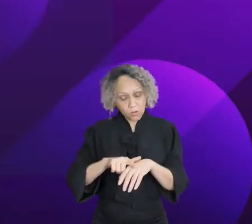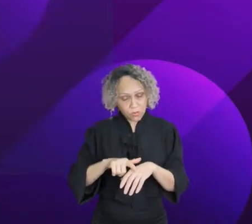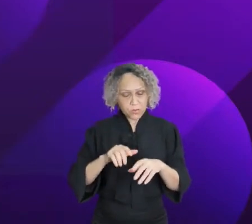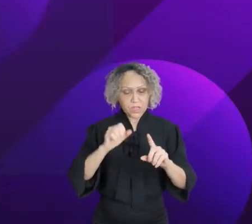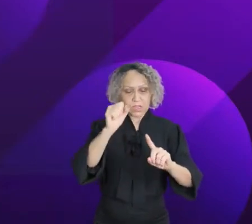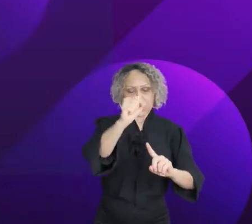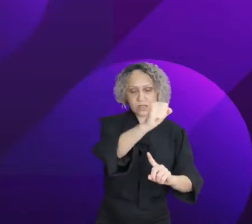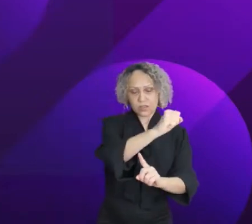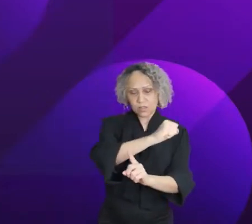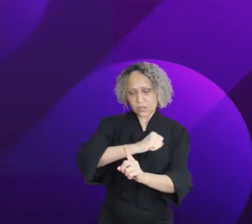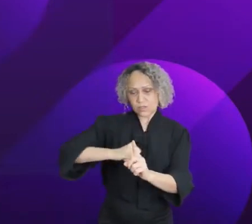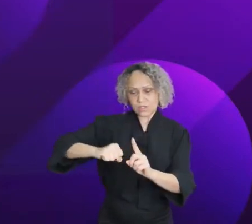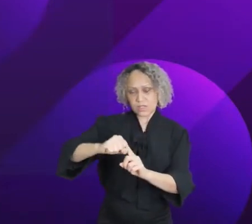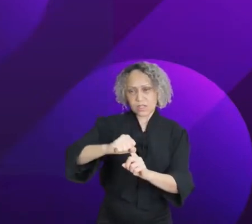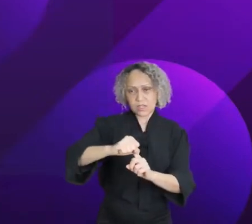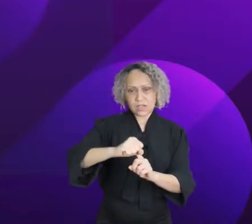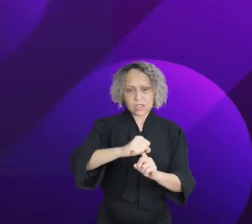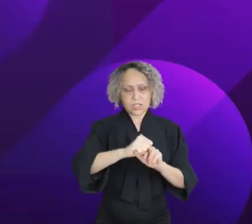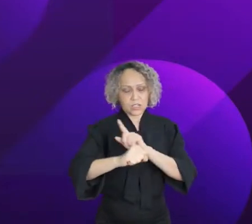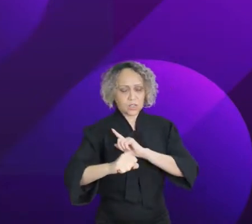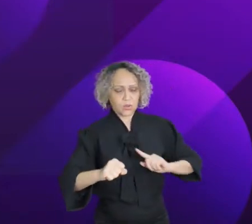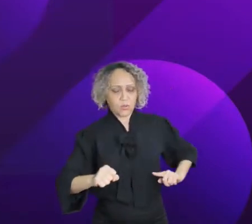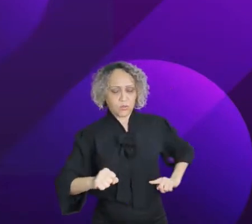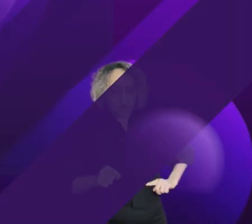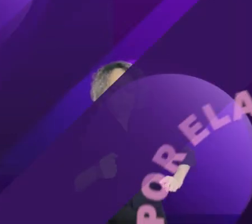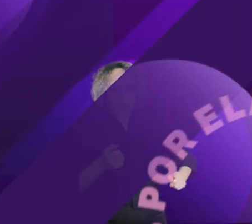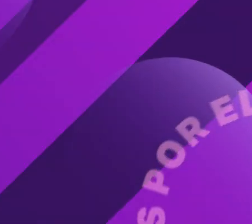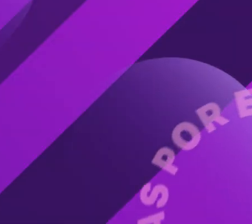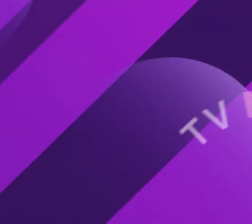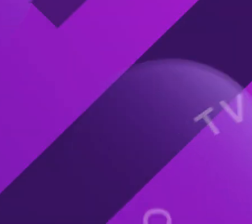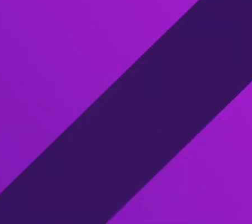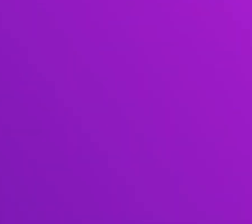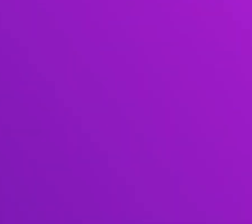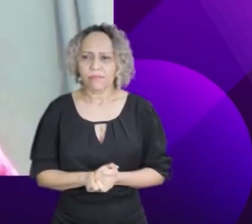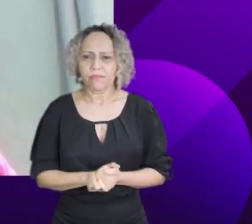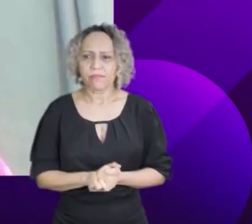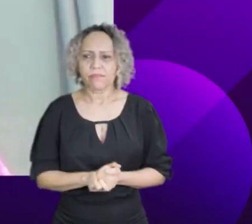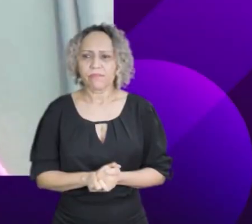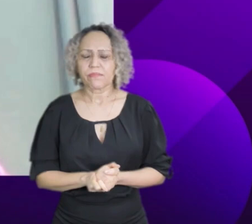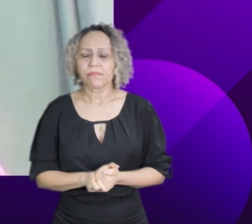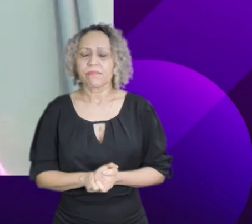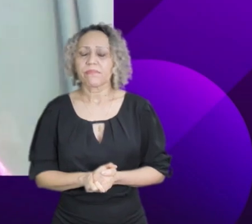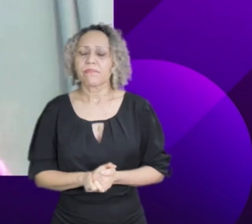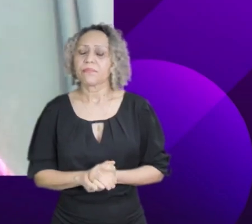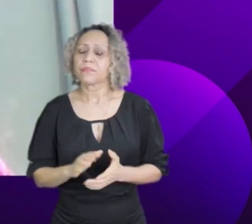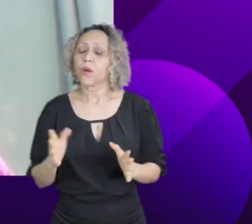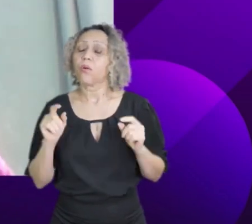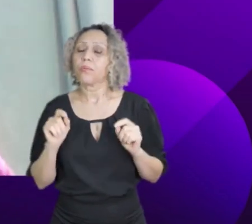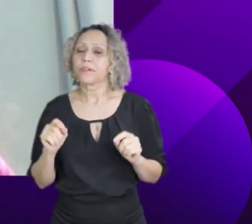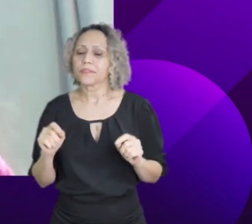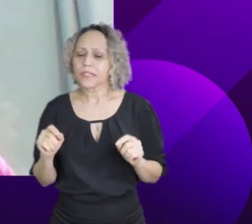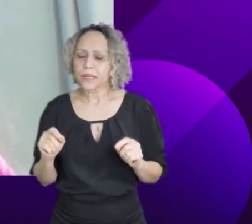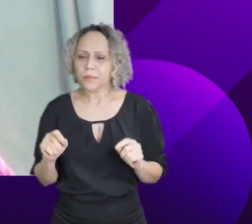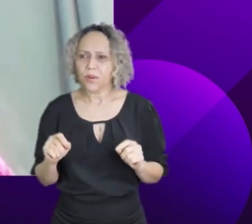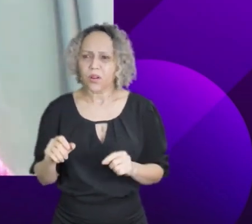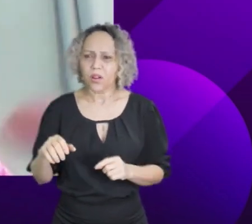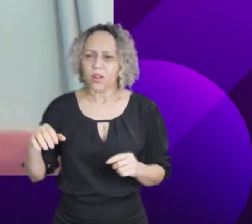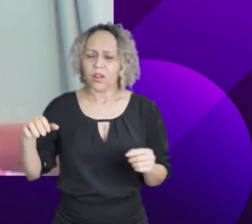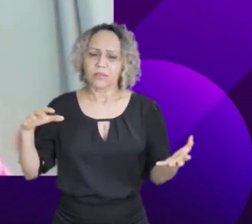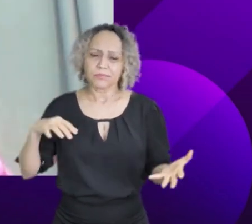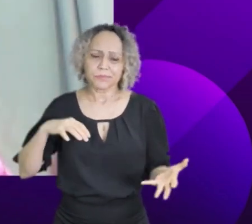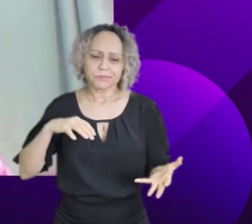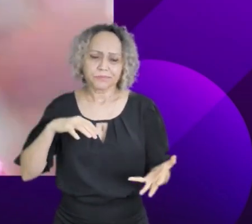sociedade, porém isso não é respeitado em todos os espaços. Uma concordância exata no mundo, mas